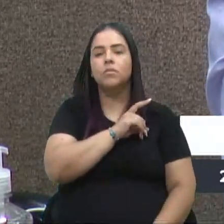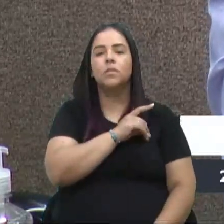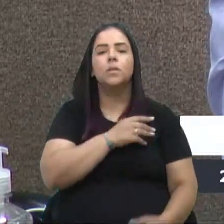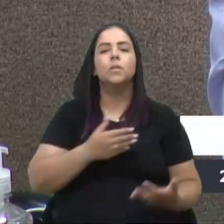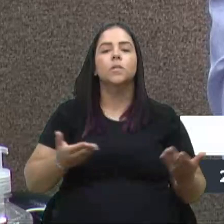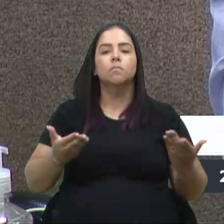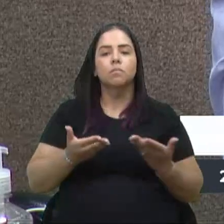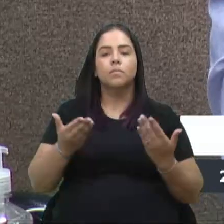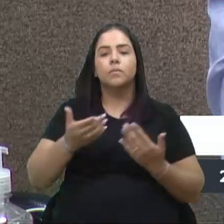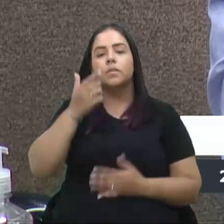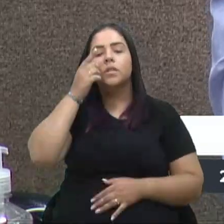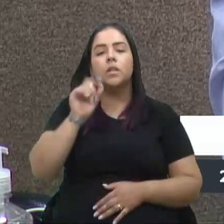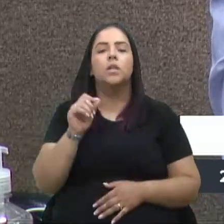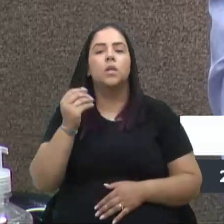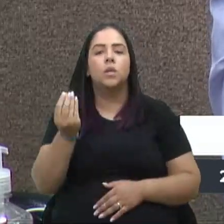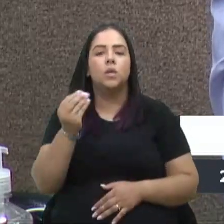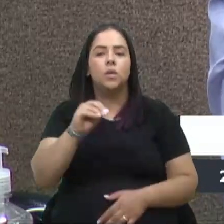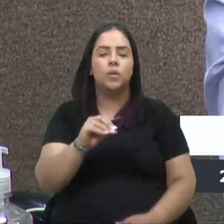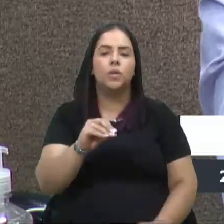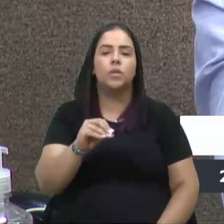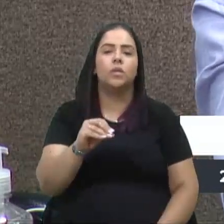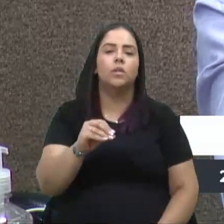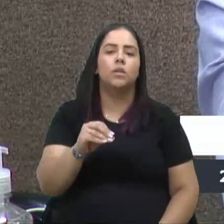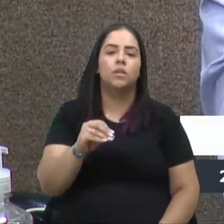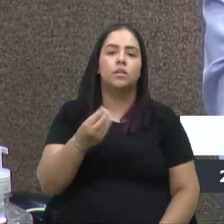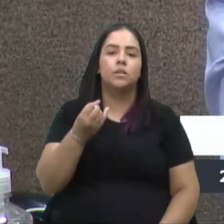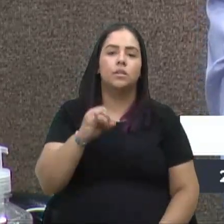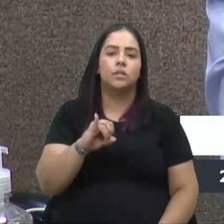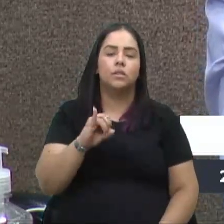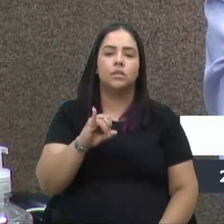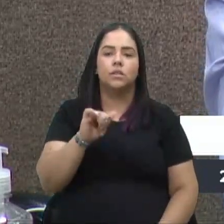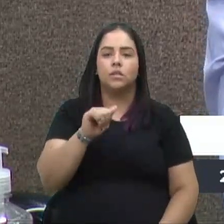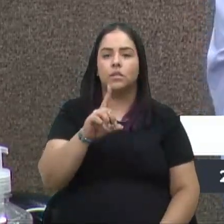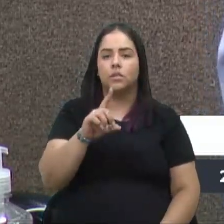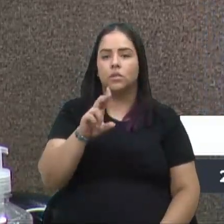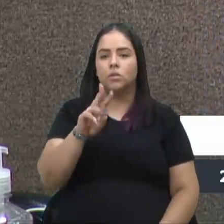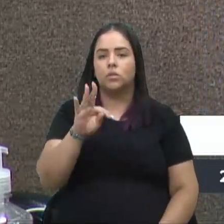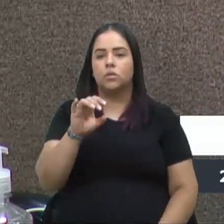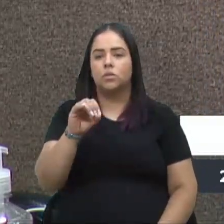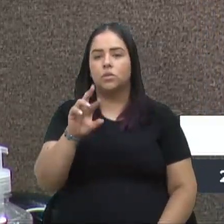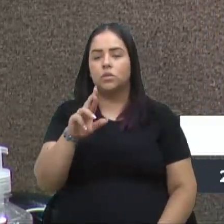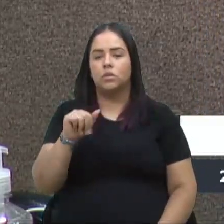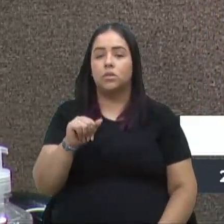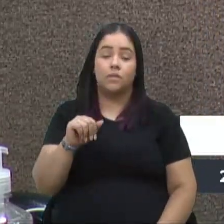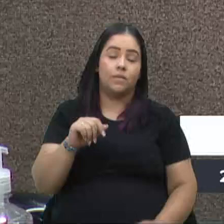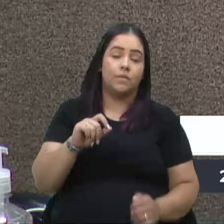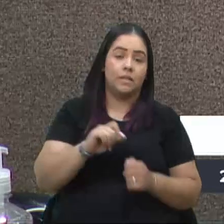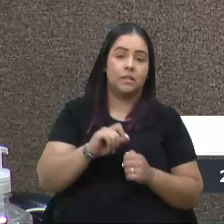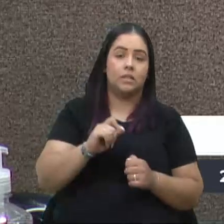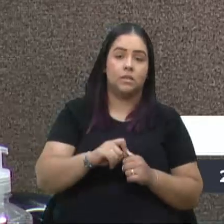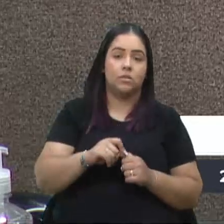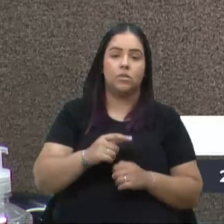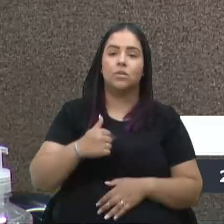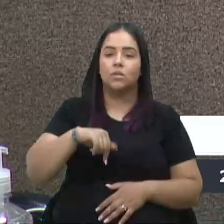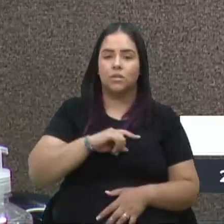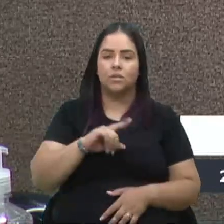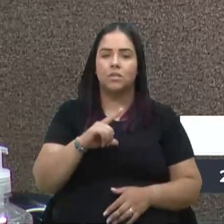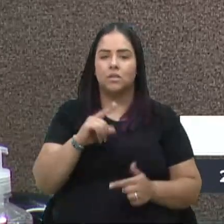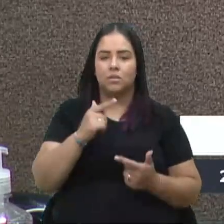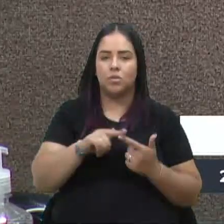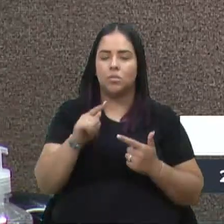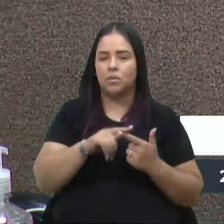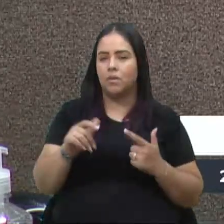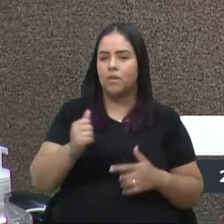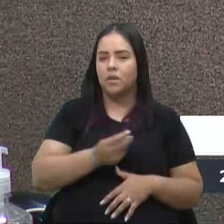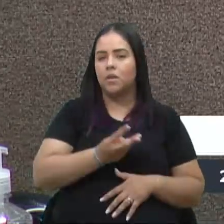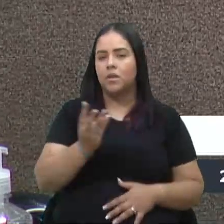colocar uma coisa que podia ter sido colocada quando a doutora passou então são vários os problemas aí que a gente tem que levar e o